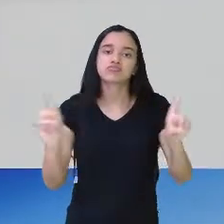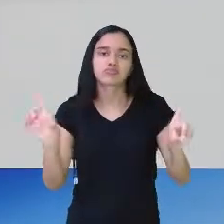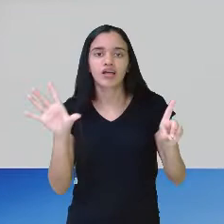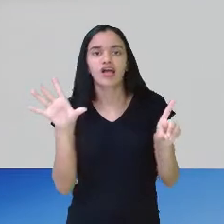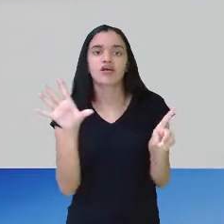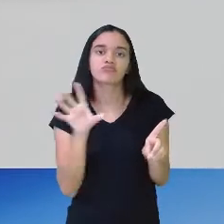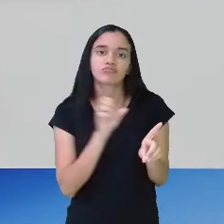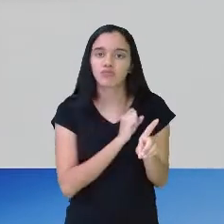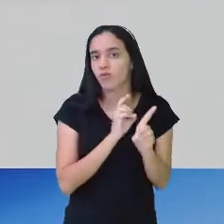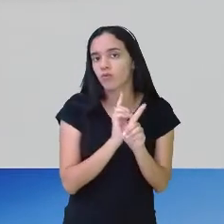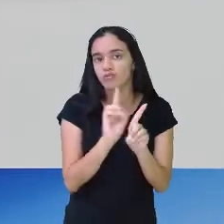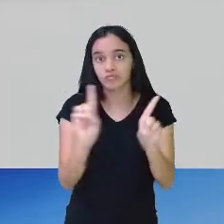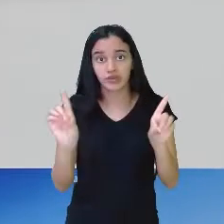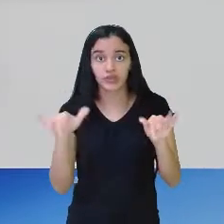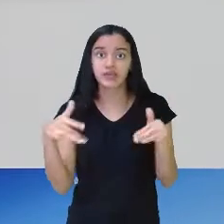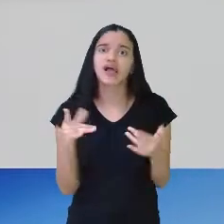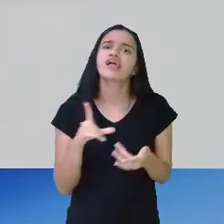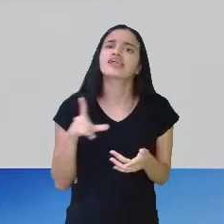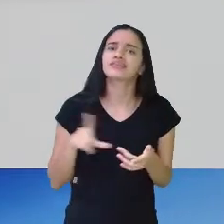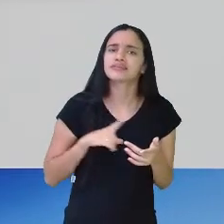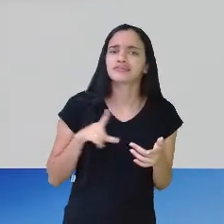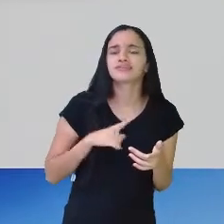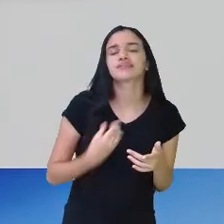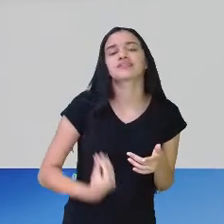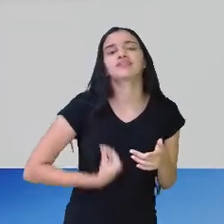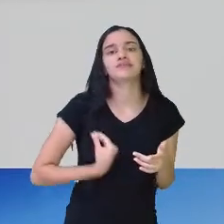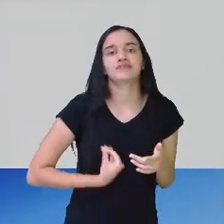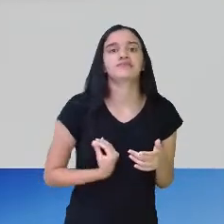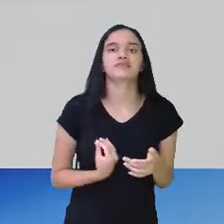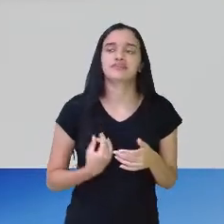se desencontrou. Então houve esse desencontro nessa vida.